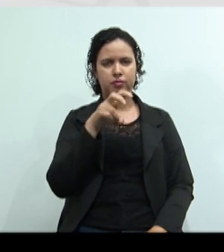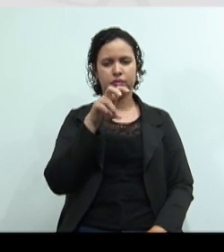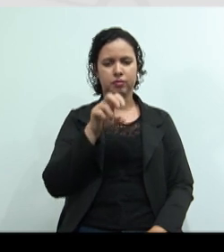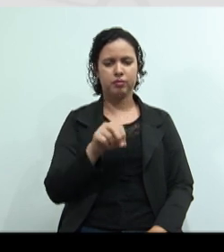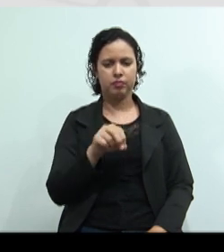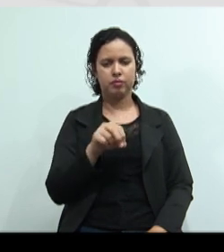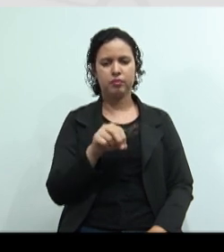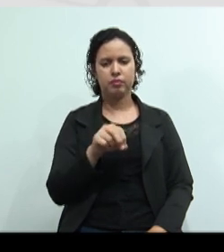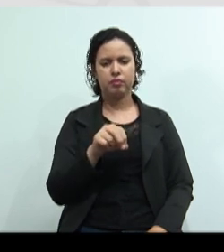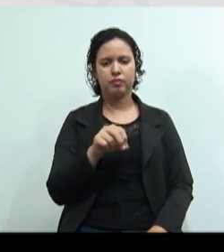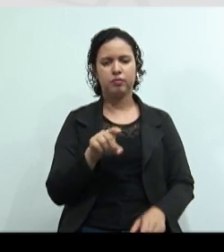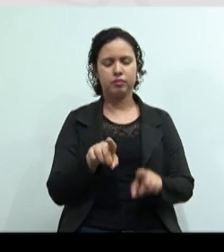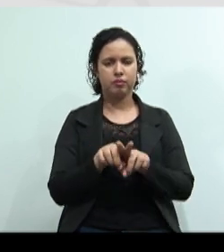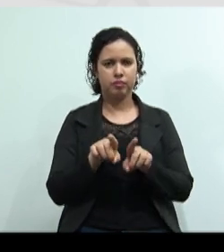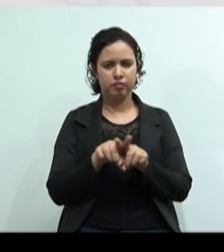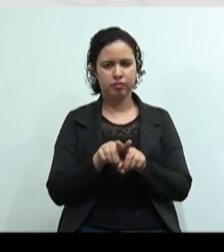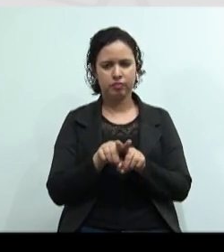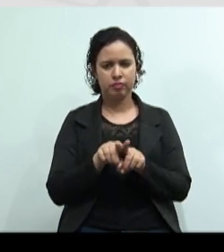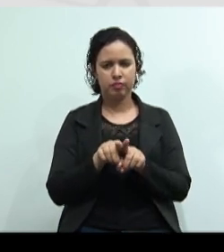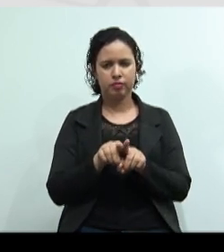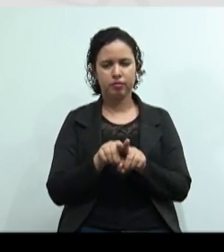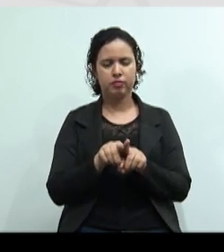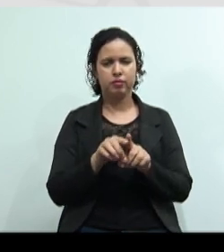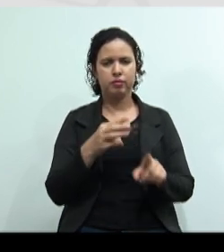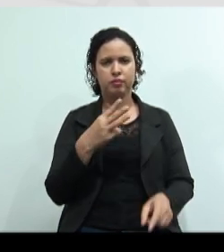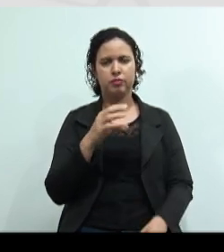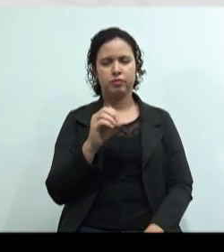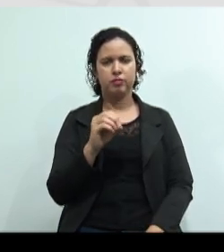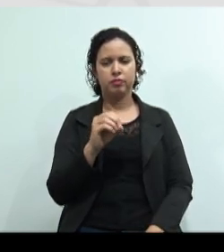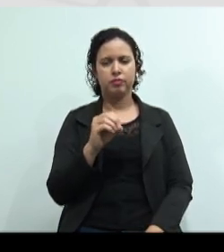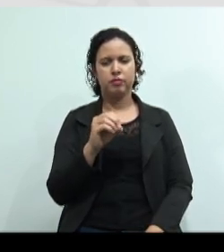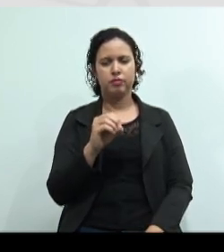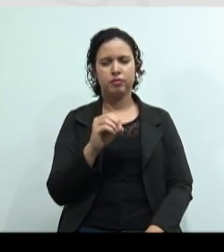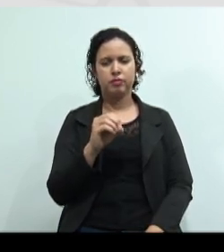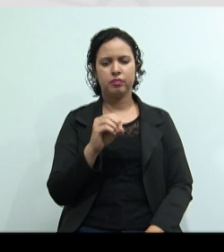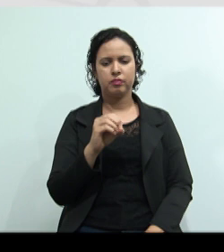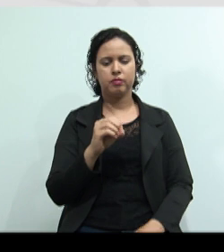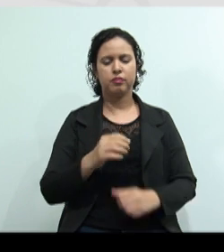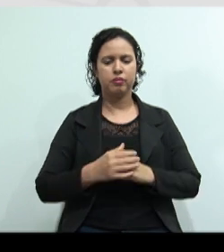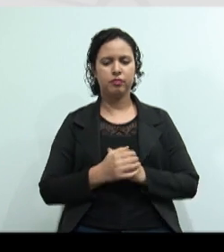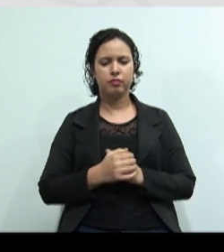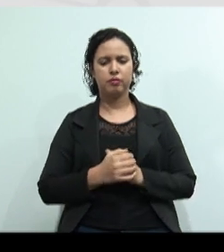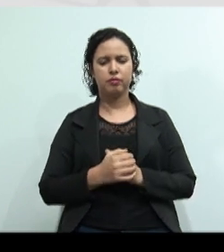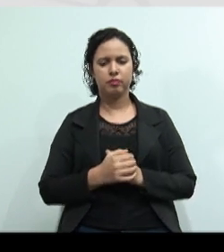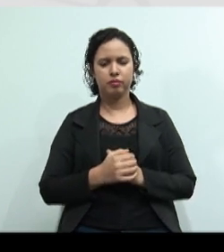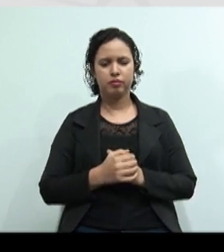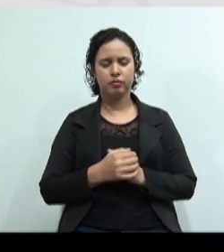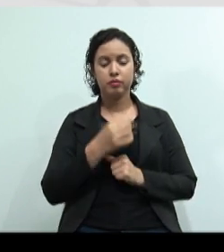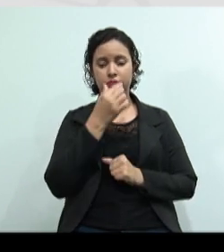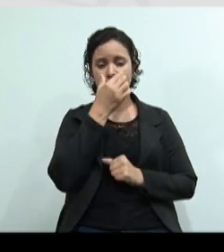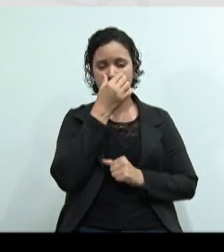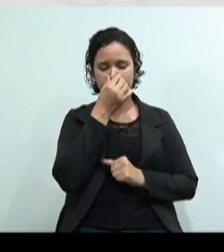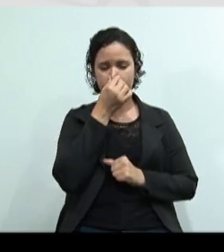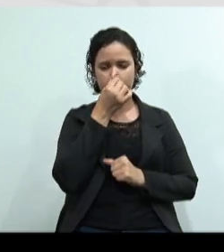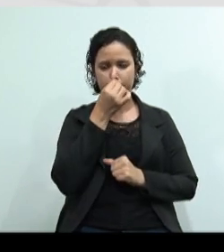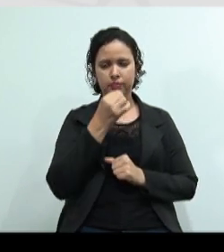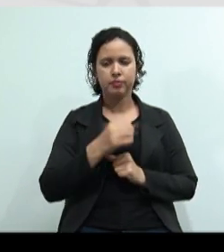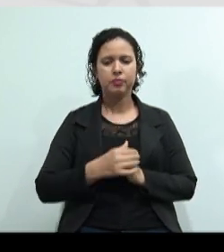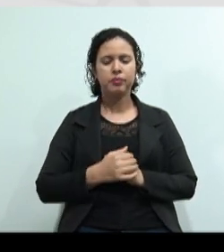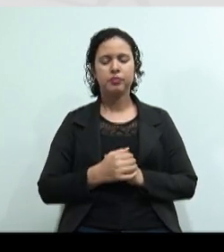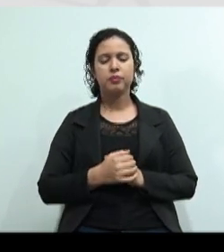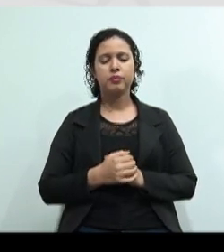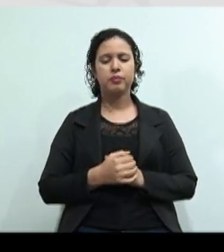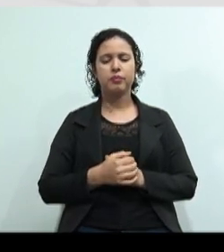tinha 30 de R$4. Eu baixei esse aqui, eu baixei ele todo, não foi? Esse primeiro